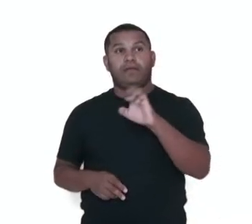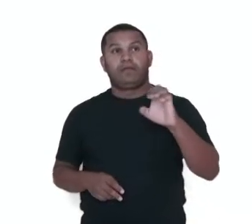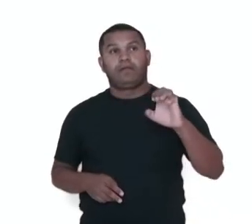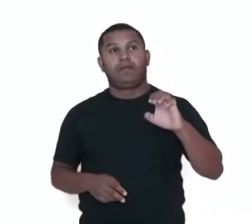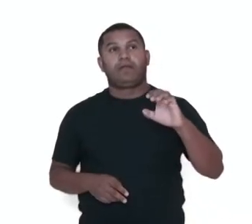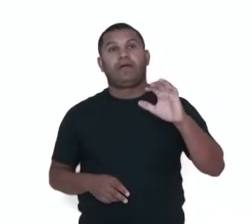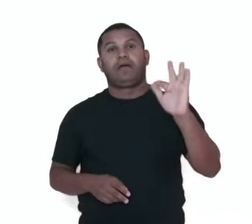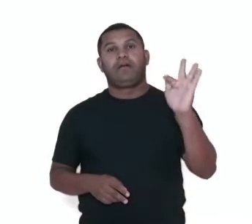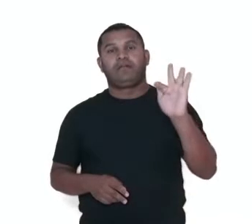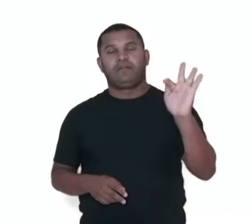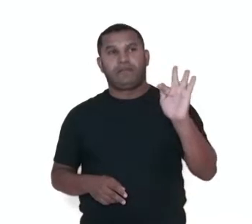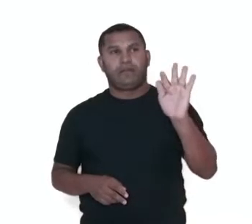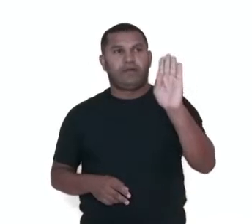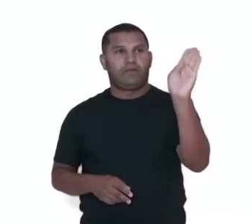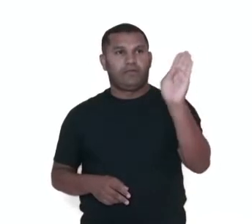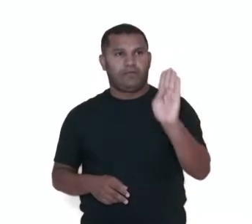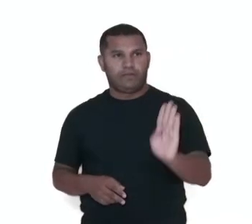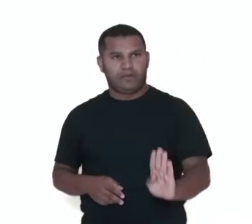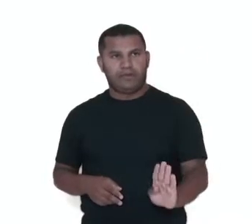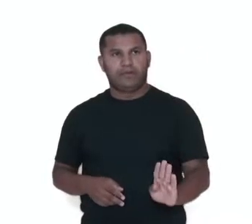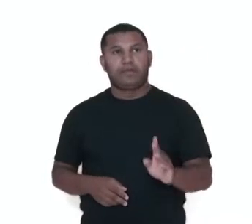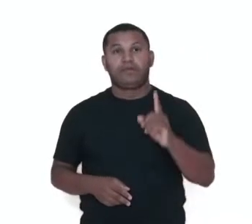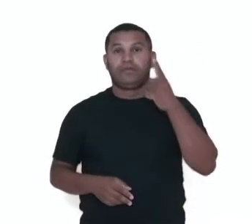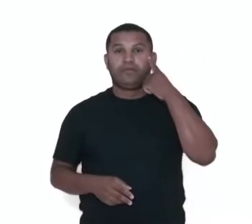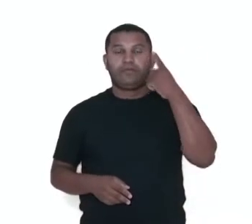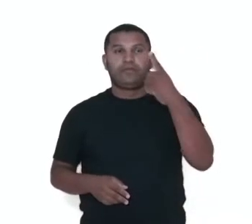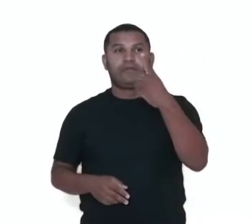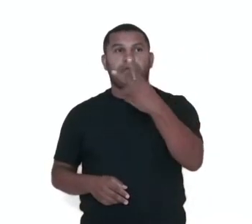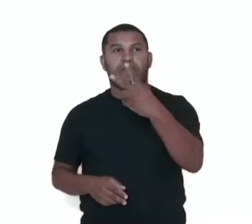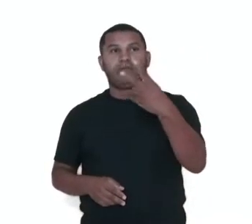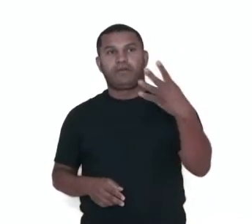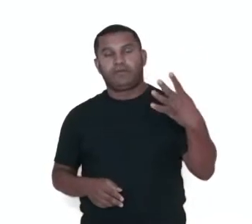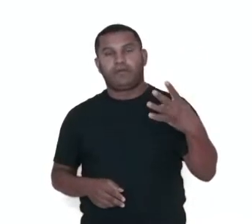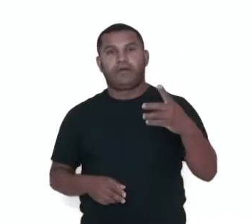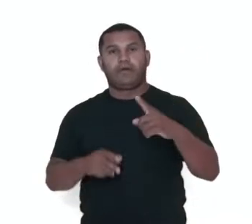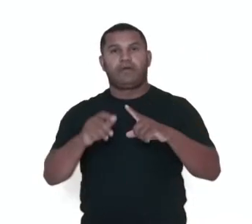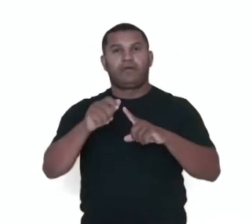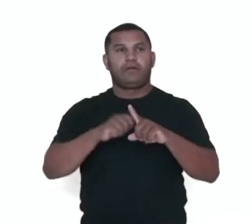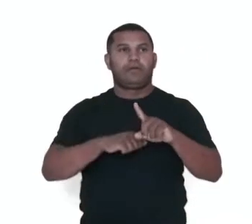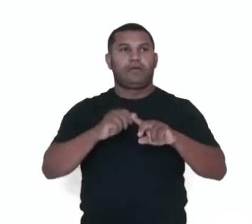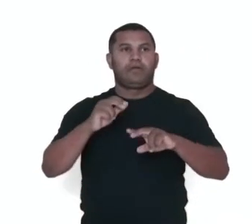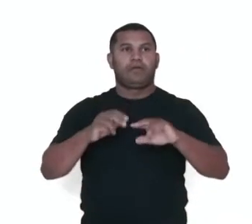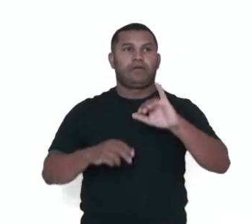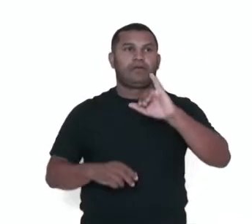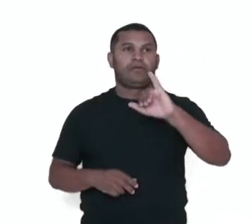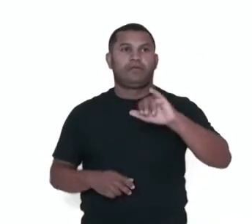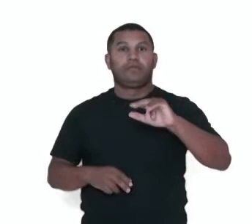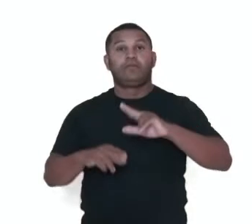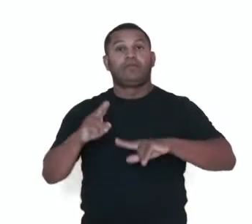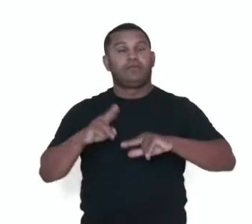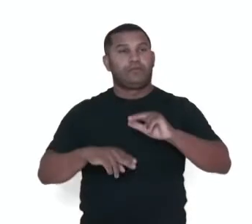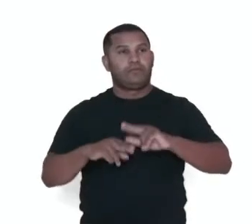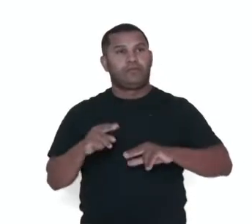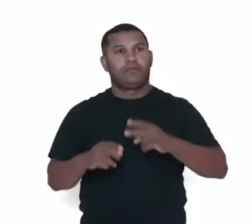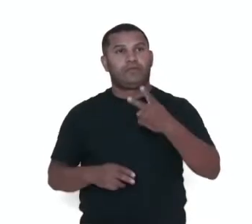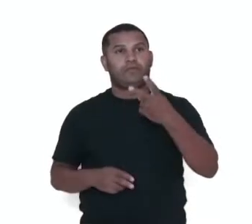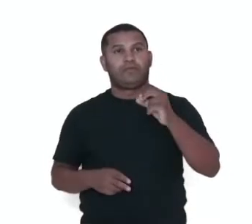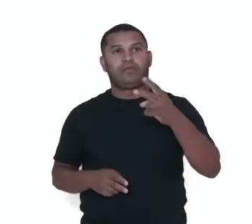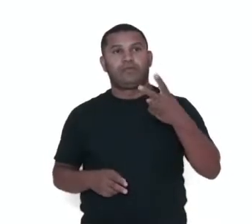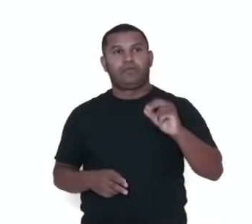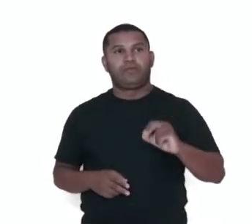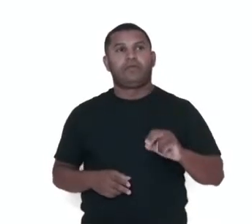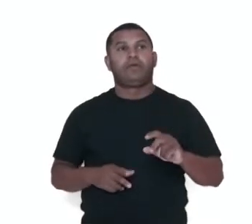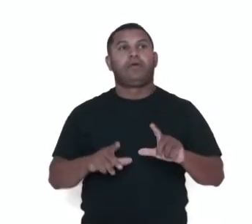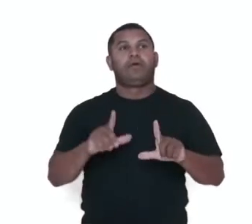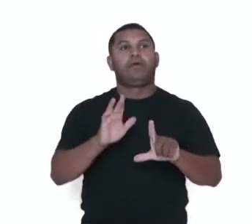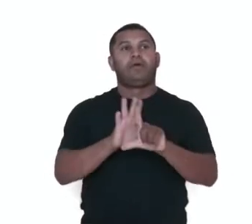dia 24 de junho de 2020, o projeto de lei que estabelece o novo marco regulatório do saneamento